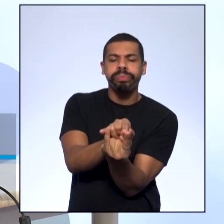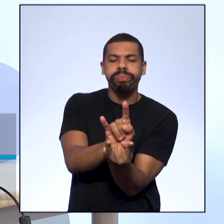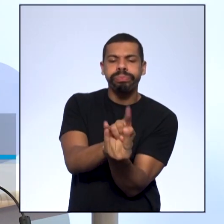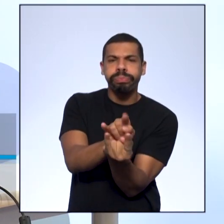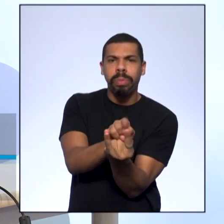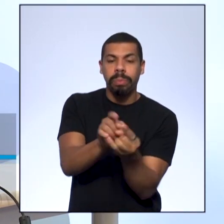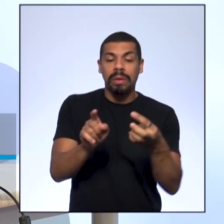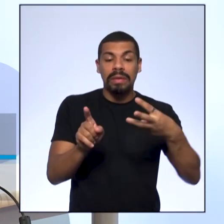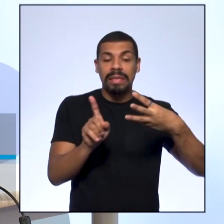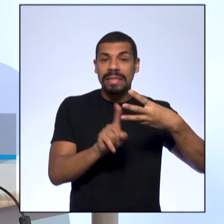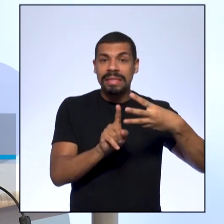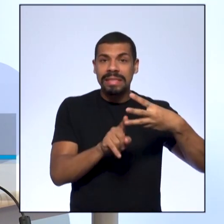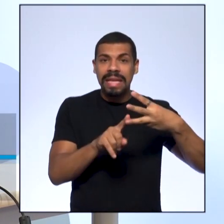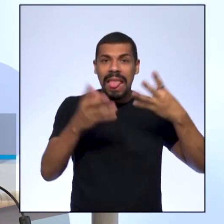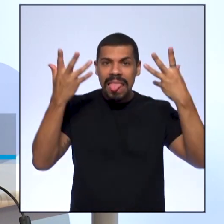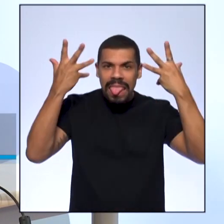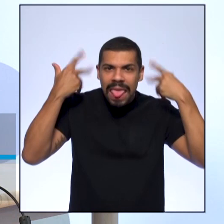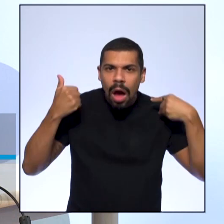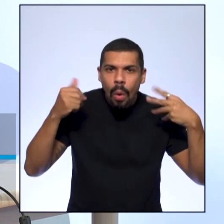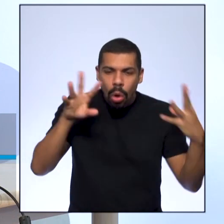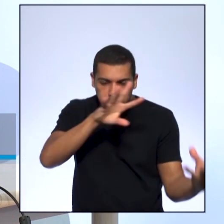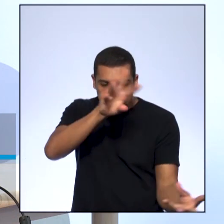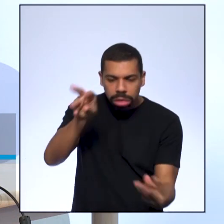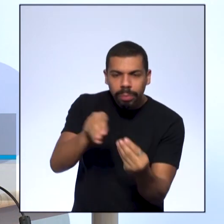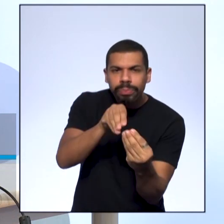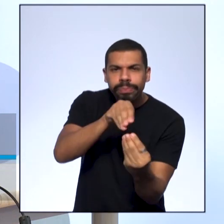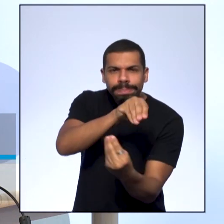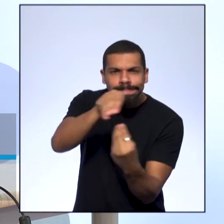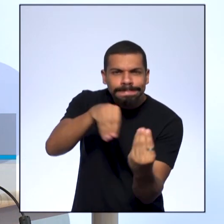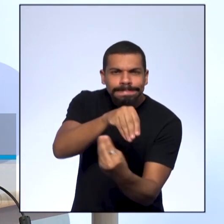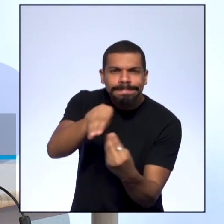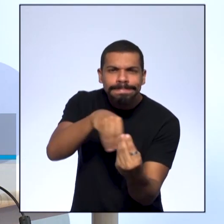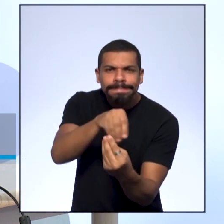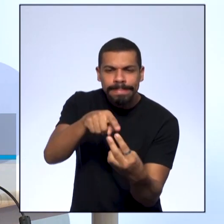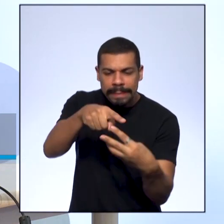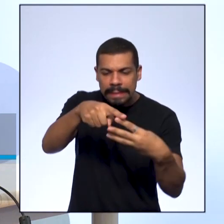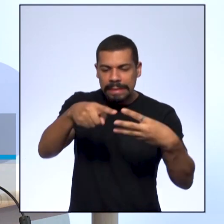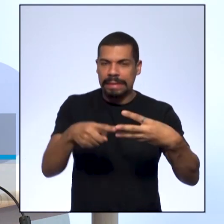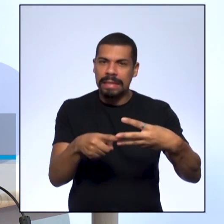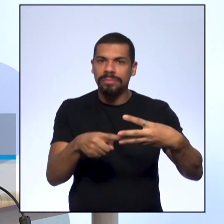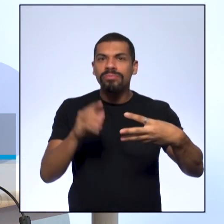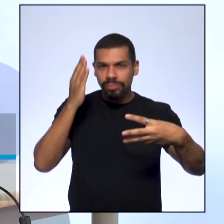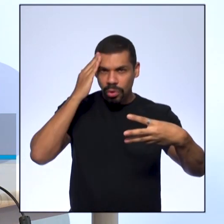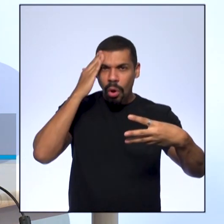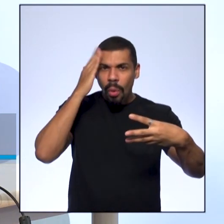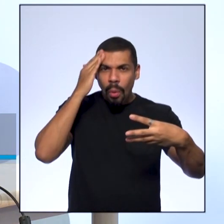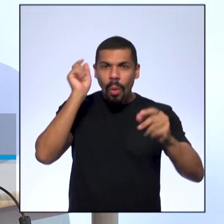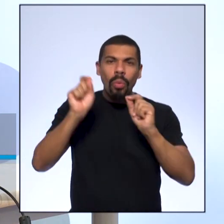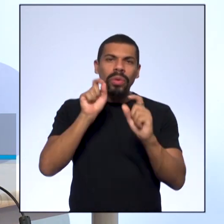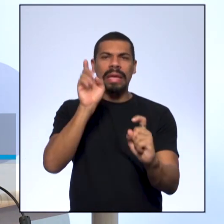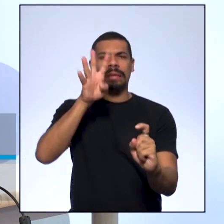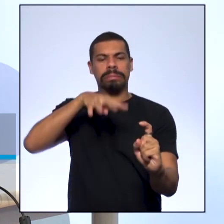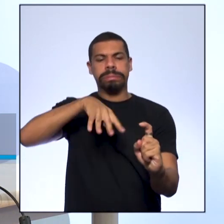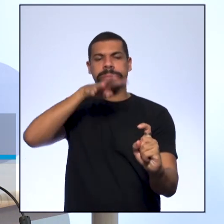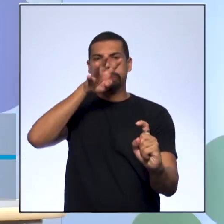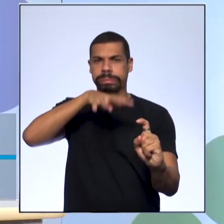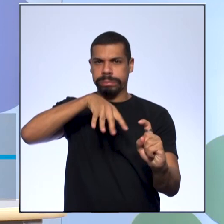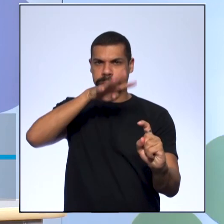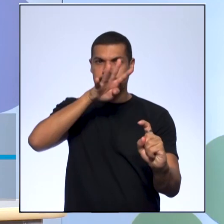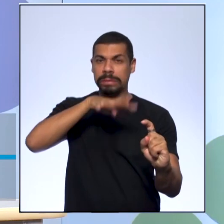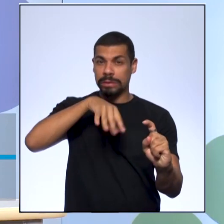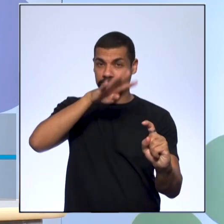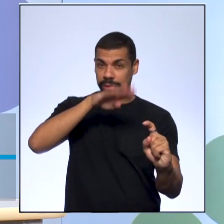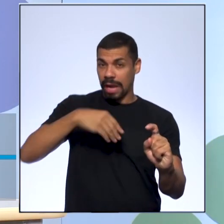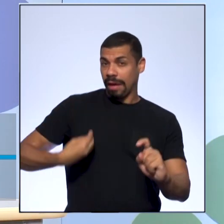da mitologia, que também tem tudo a ver com a questão da crença na vida após a morte. Professora